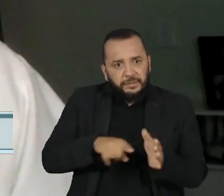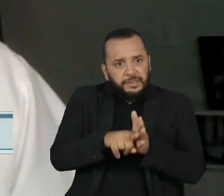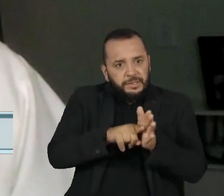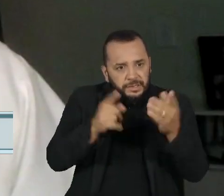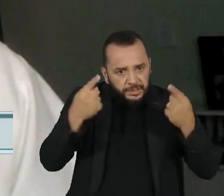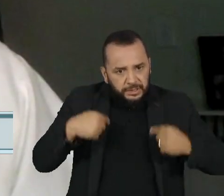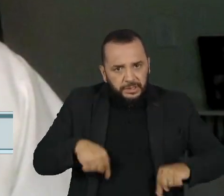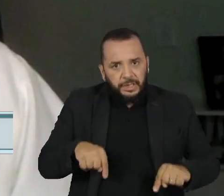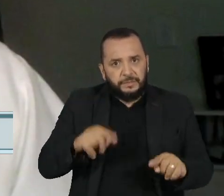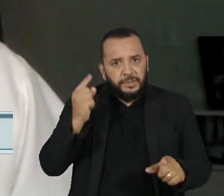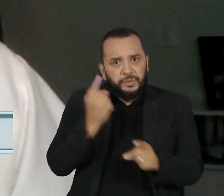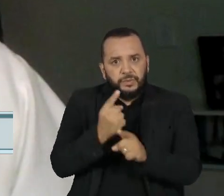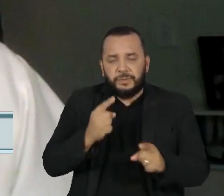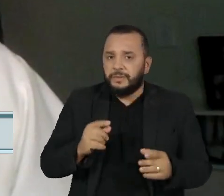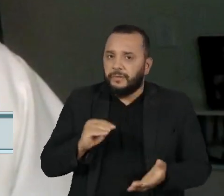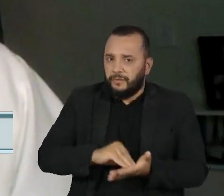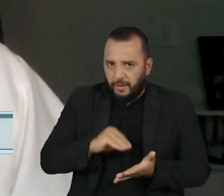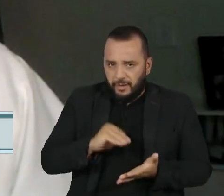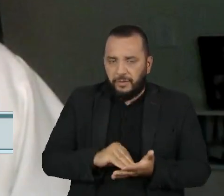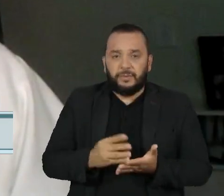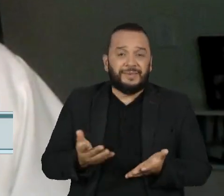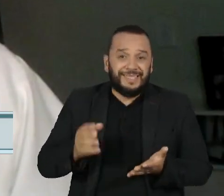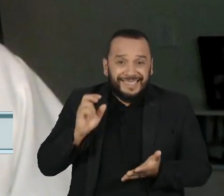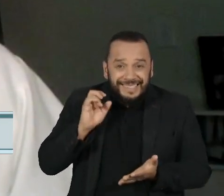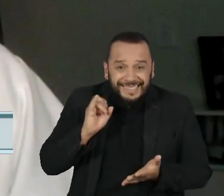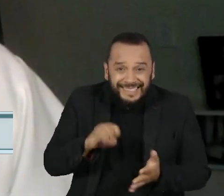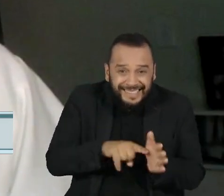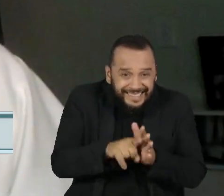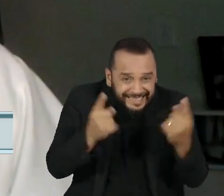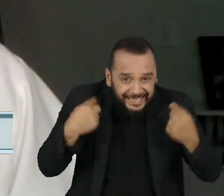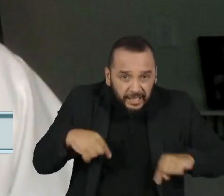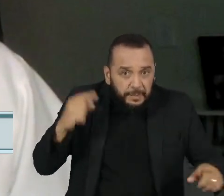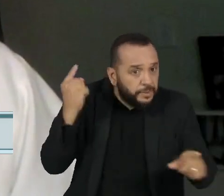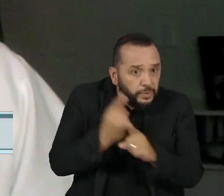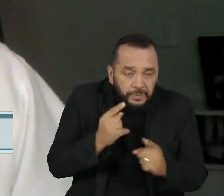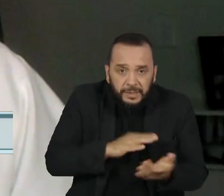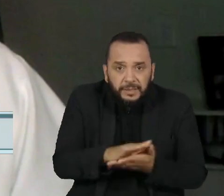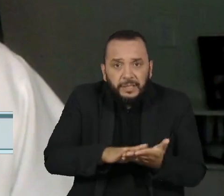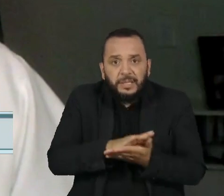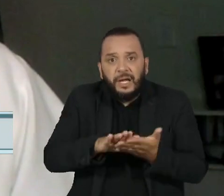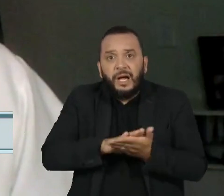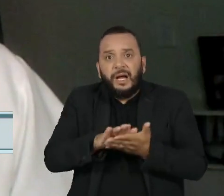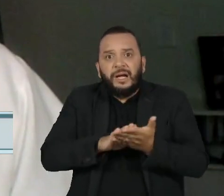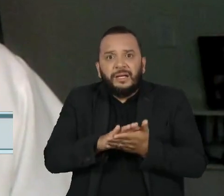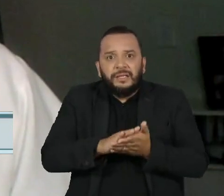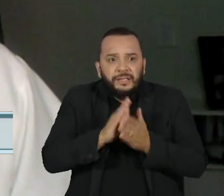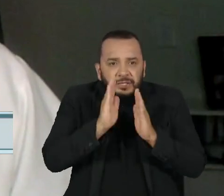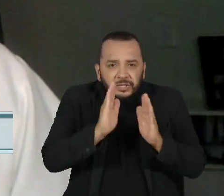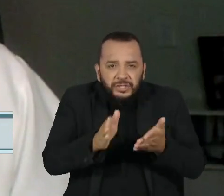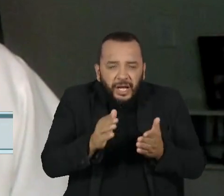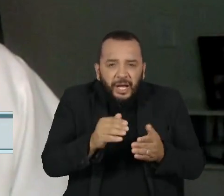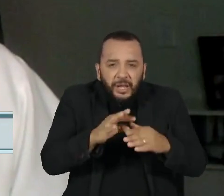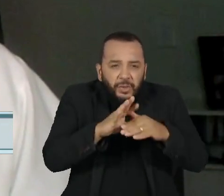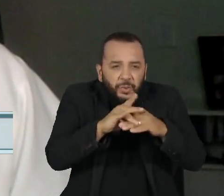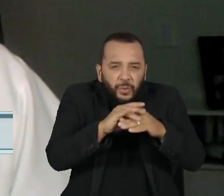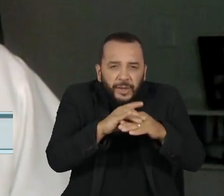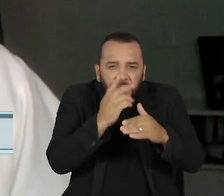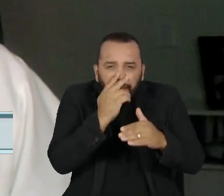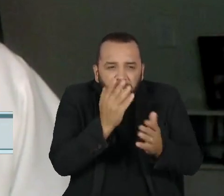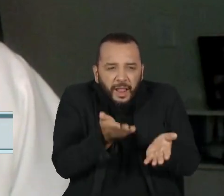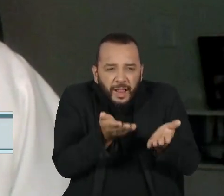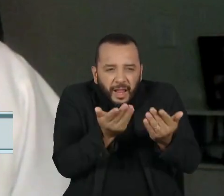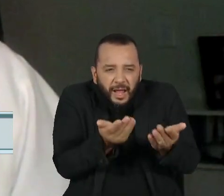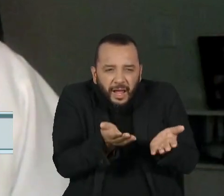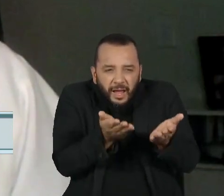as consequências de você não fazer o diagnóstico de tuberculose na fase inicial, quando o paciente tem os primeiros